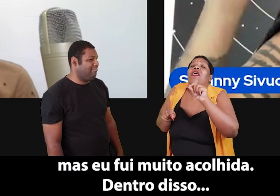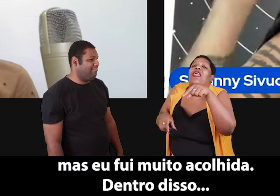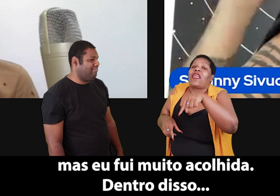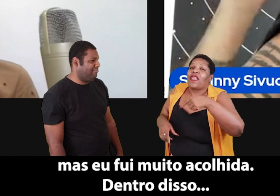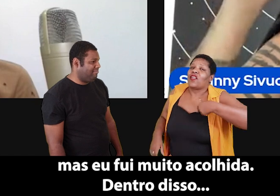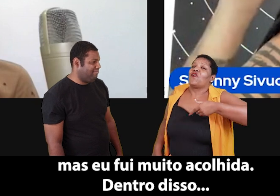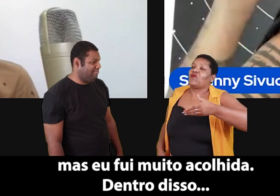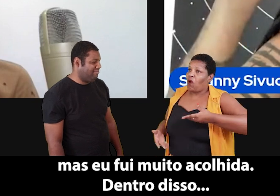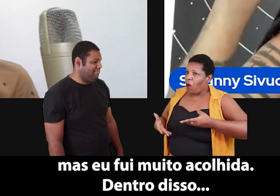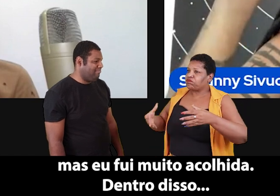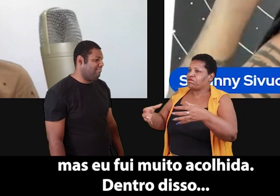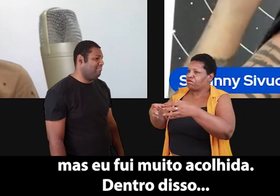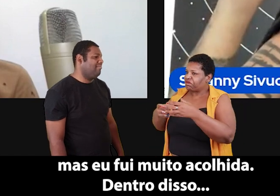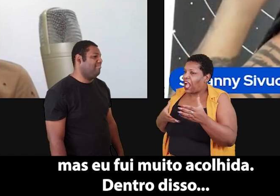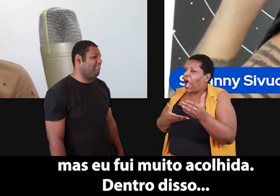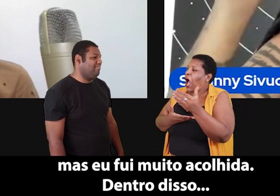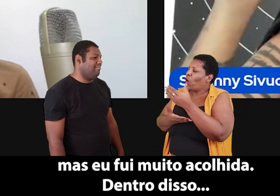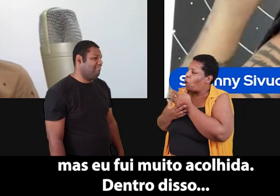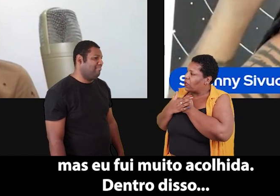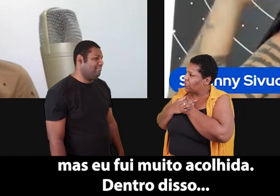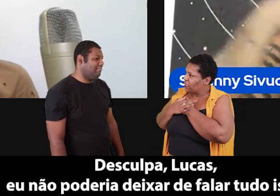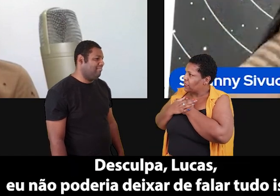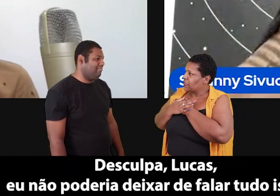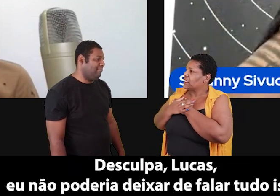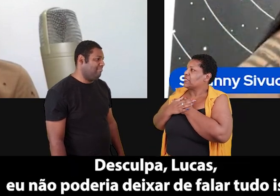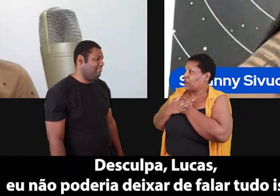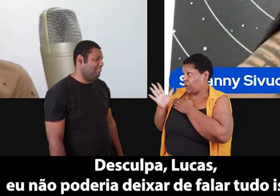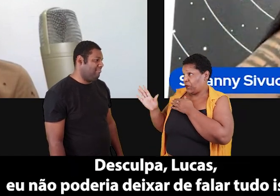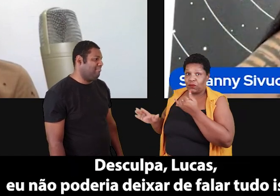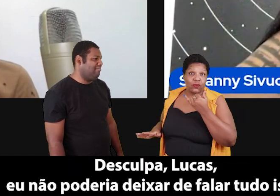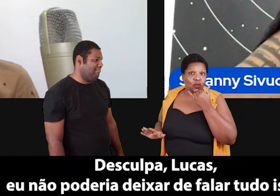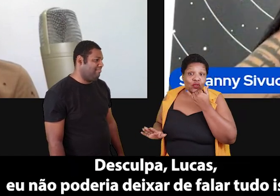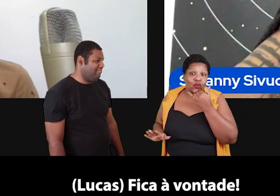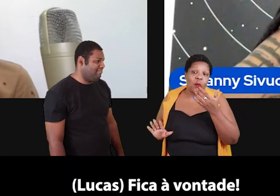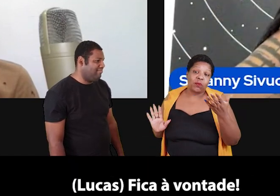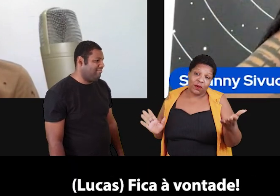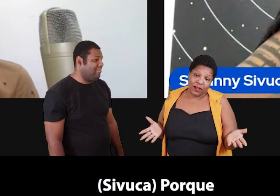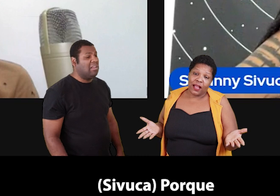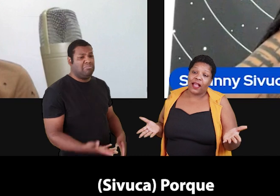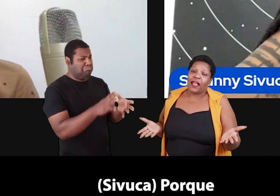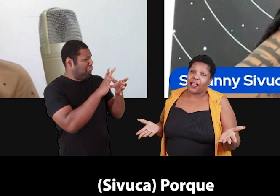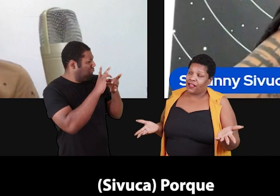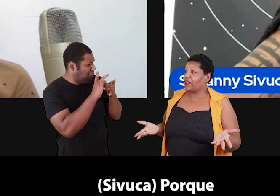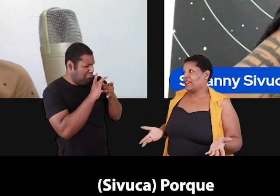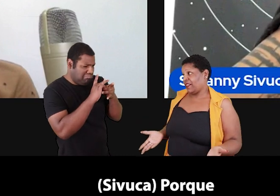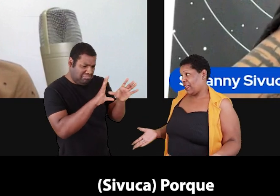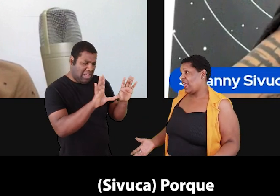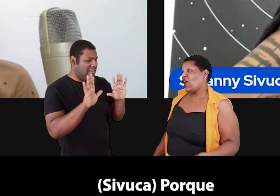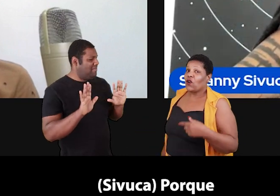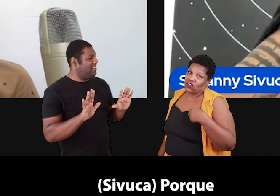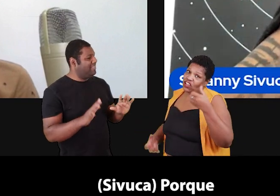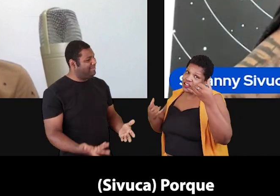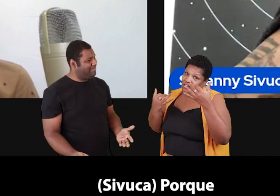eu fui muito acolhida. Dentro disso, desse aqui, eu não pod... desculpa, tá, Lucas? Eu não poderia Fica à deixar vontade. em falar